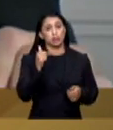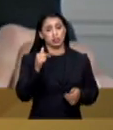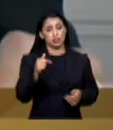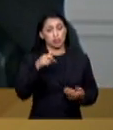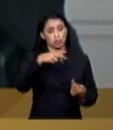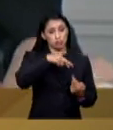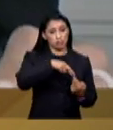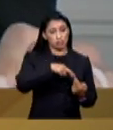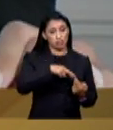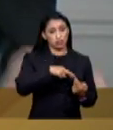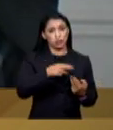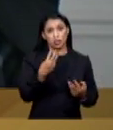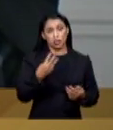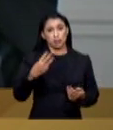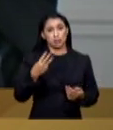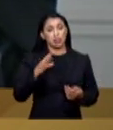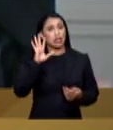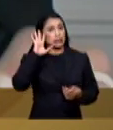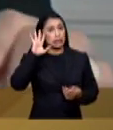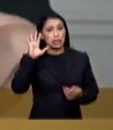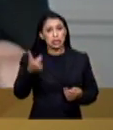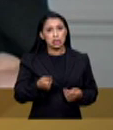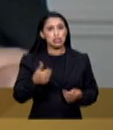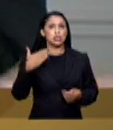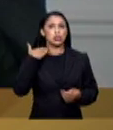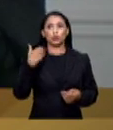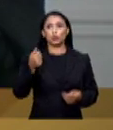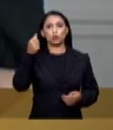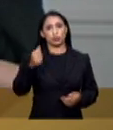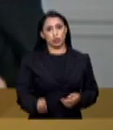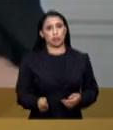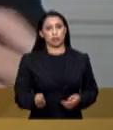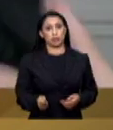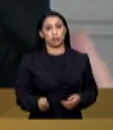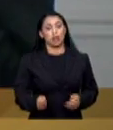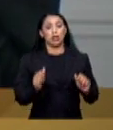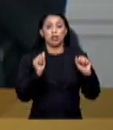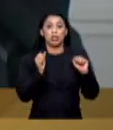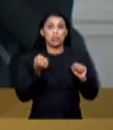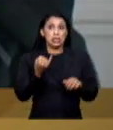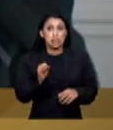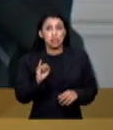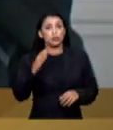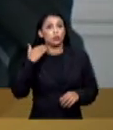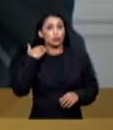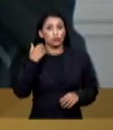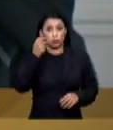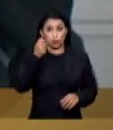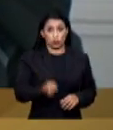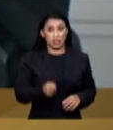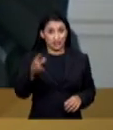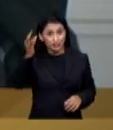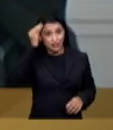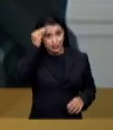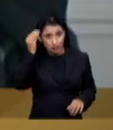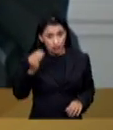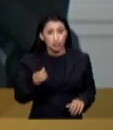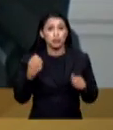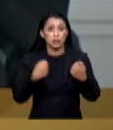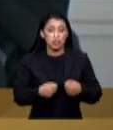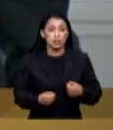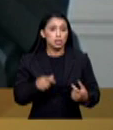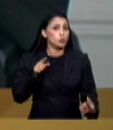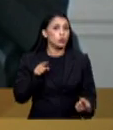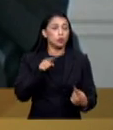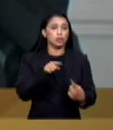mera faculdade do magistrado, que pode ser exercida, se entender o magistrado necessário, com o